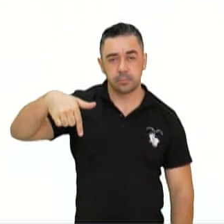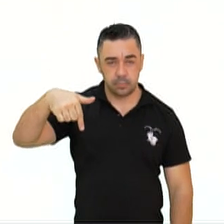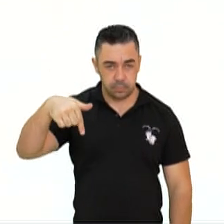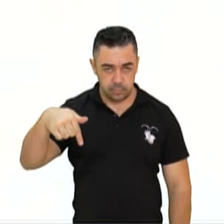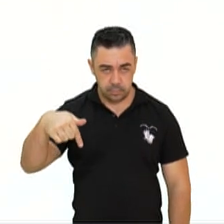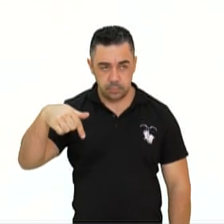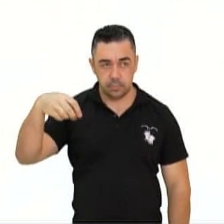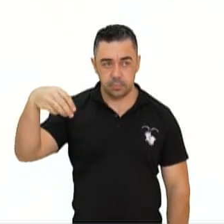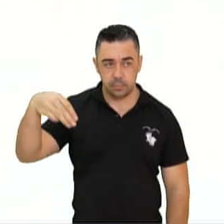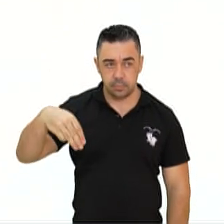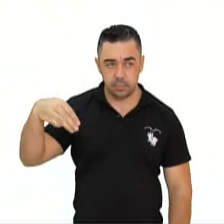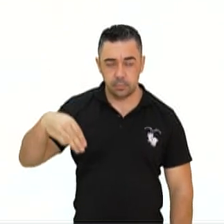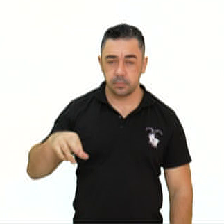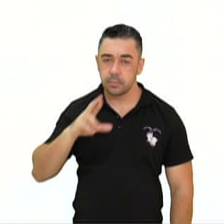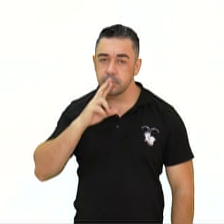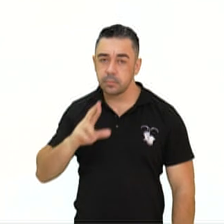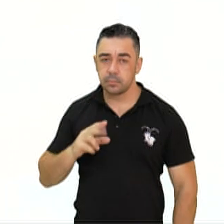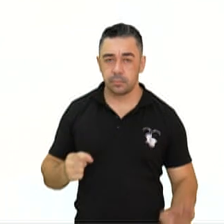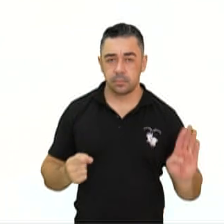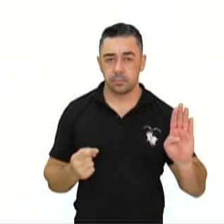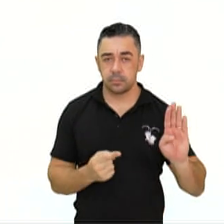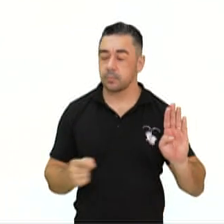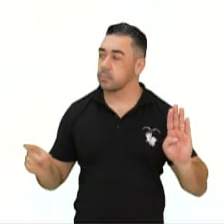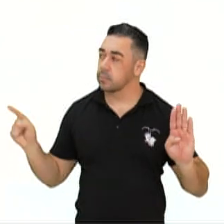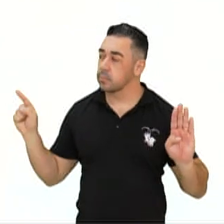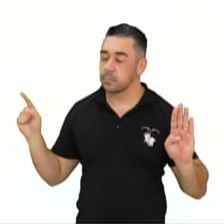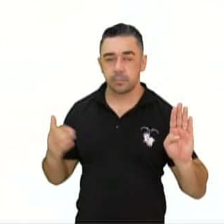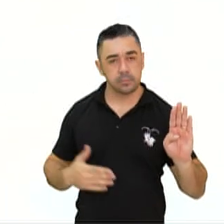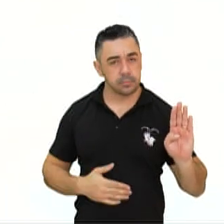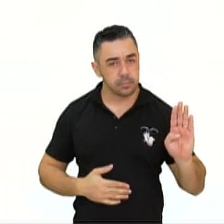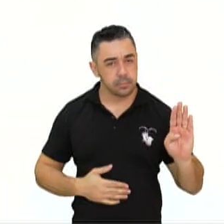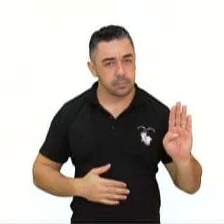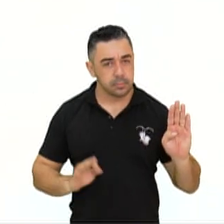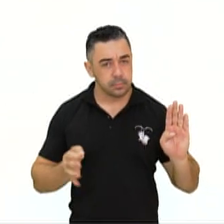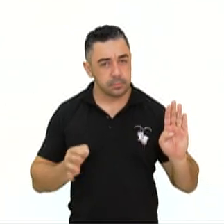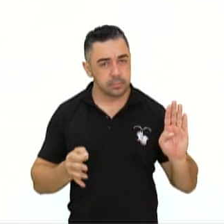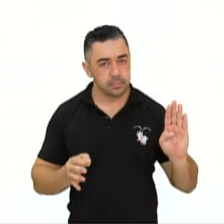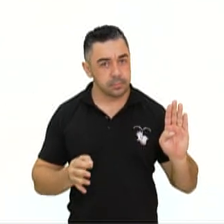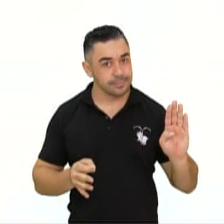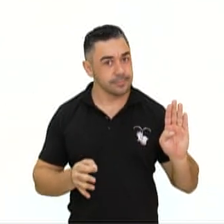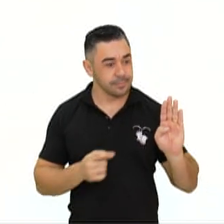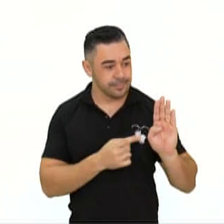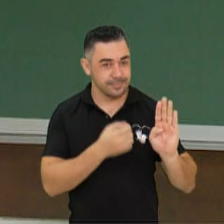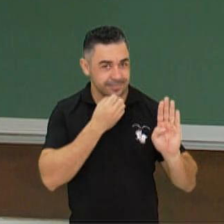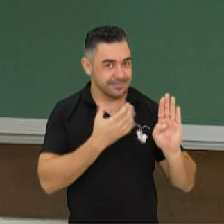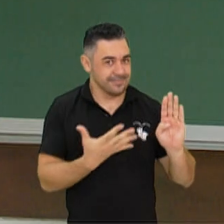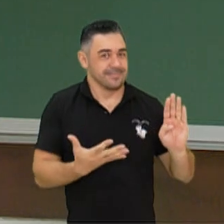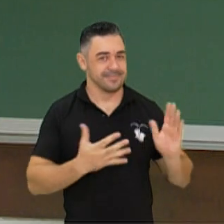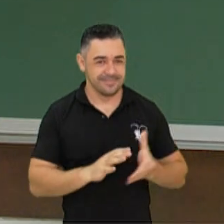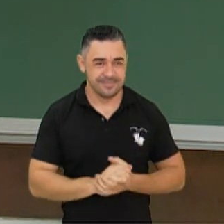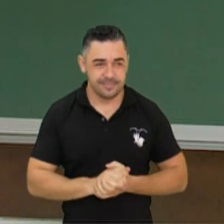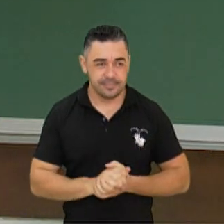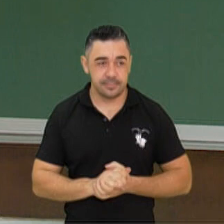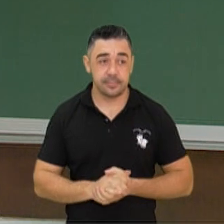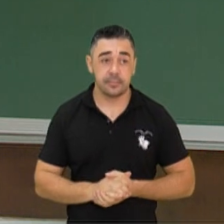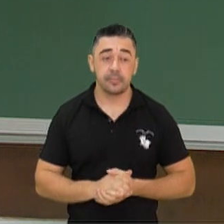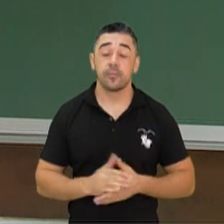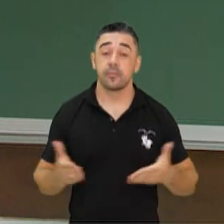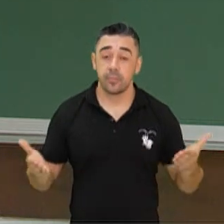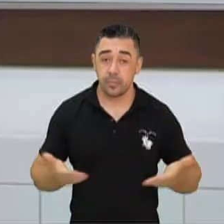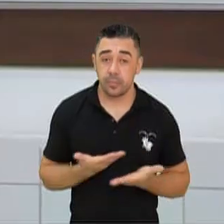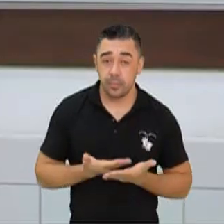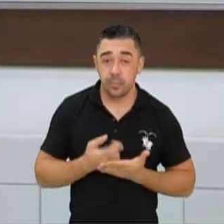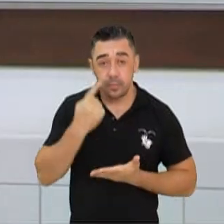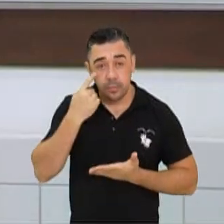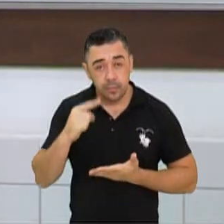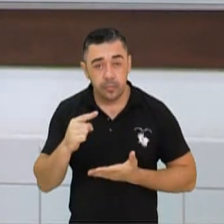gasolina é de 7 metros. Então, nós vamos marcar a alternativa B de bom, tá tudo muito bom. É isso aí, gente. Na aula